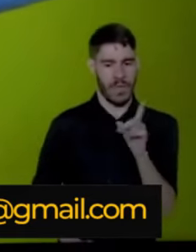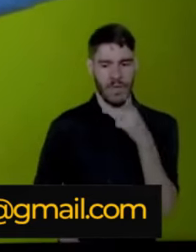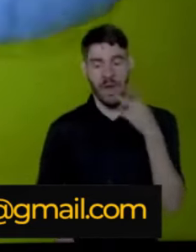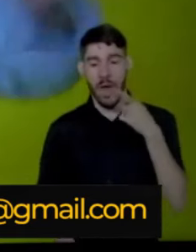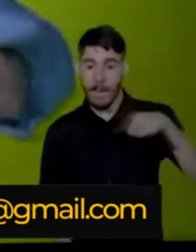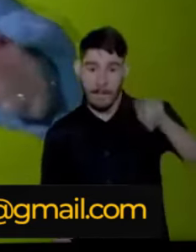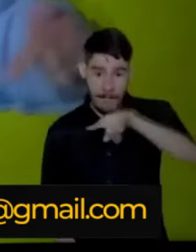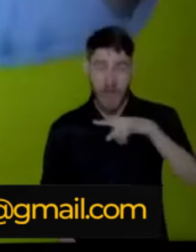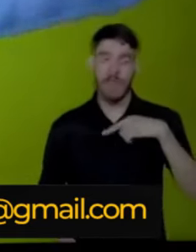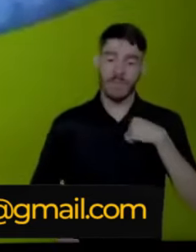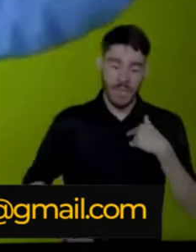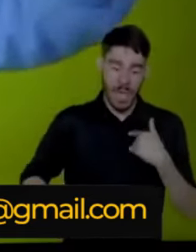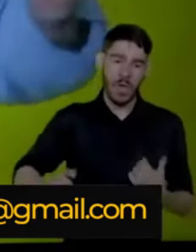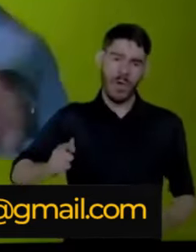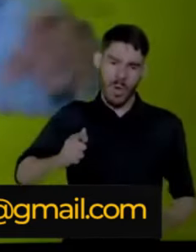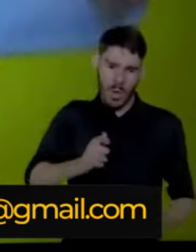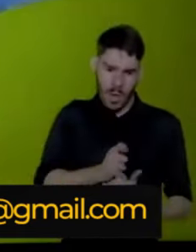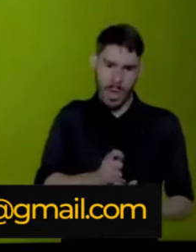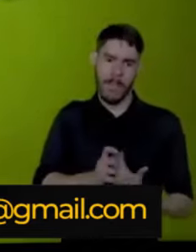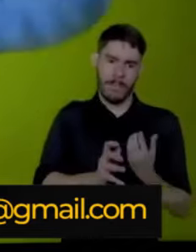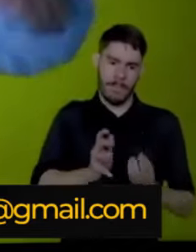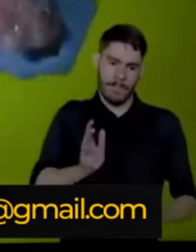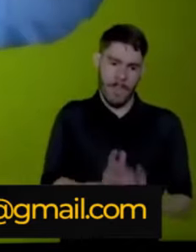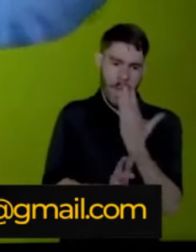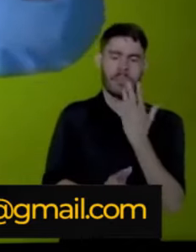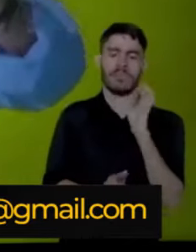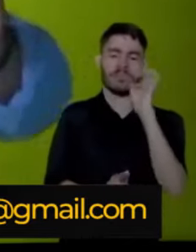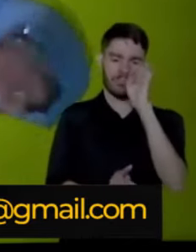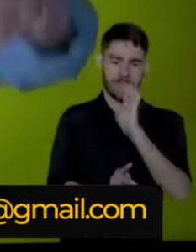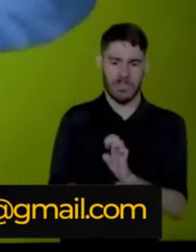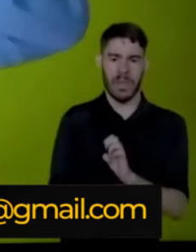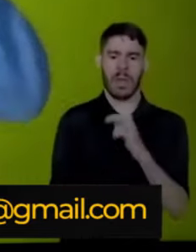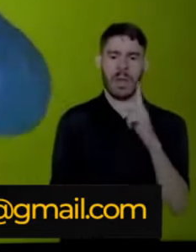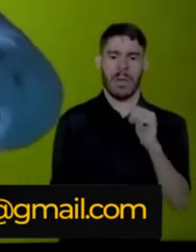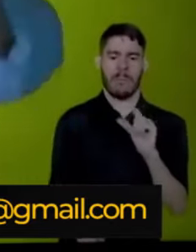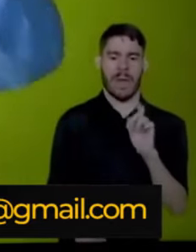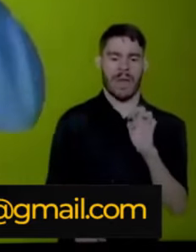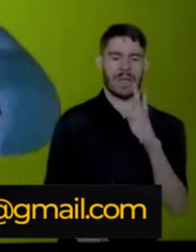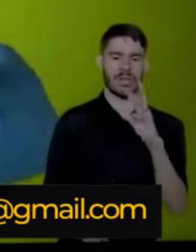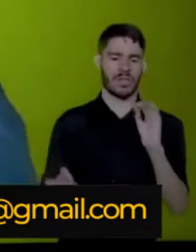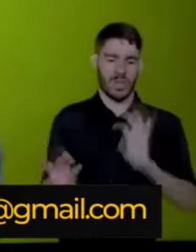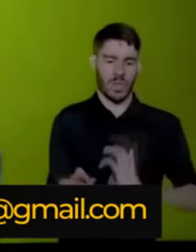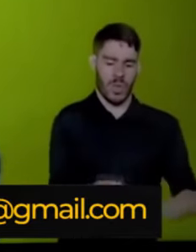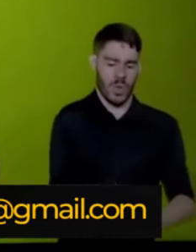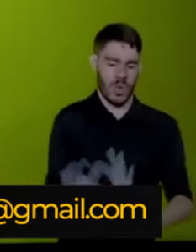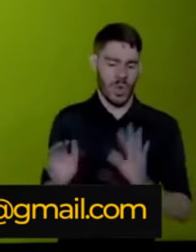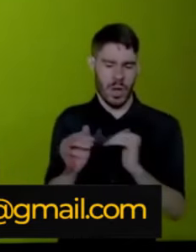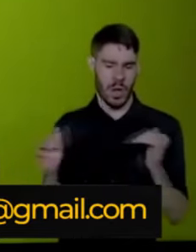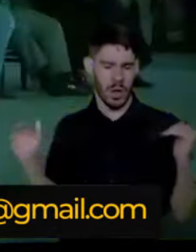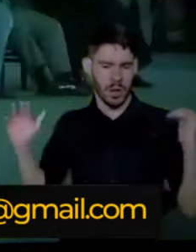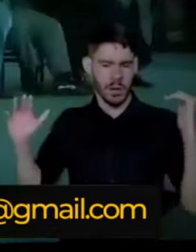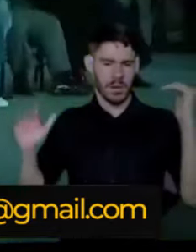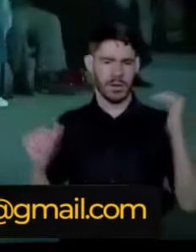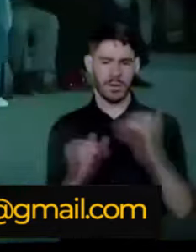que eu sou favorável à criação do Estado palestino livre e